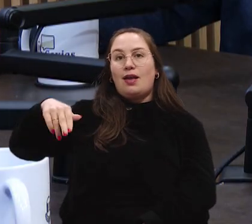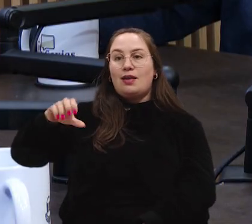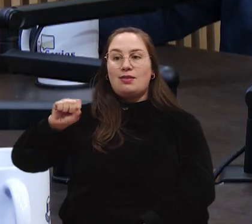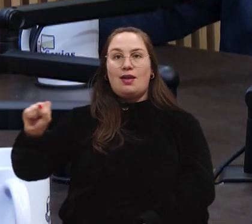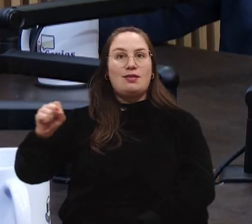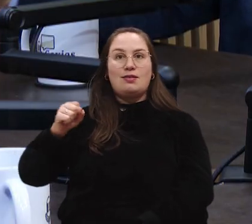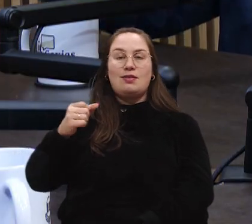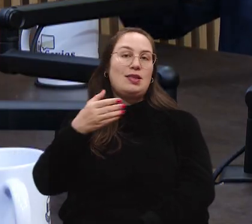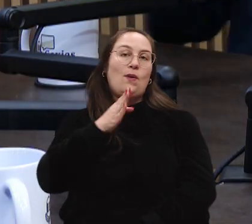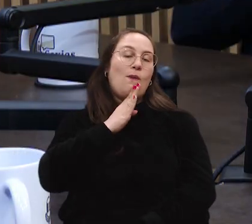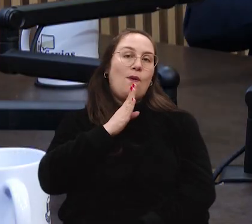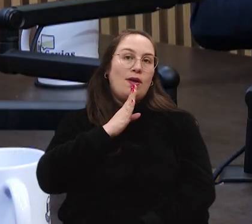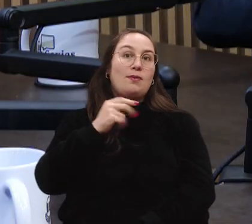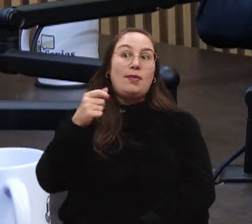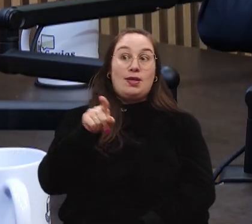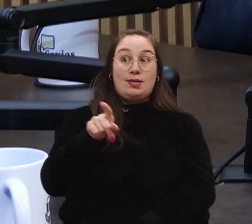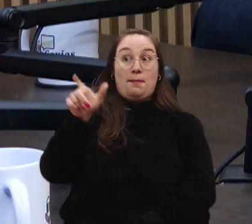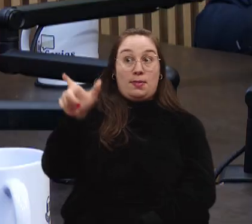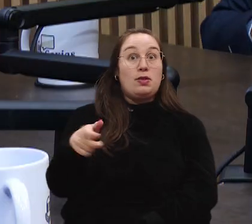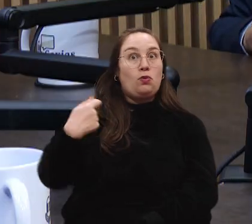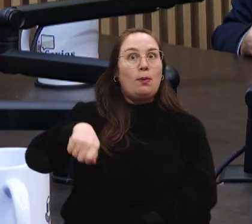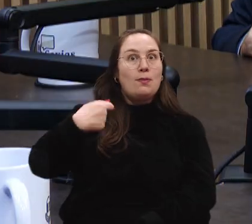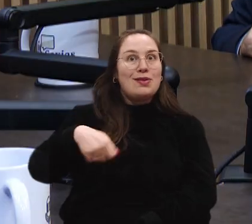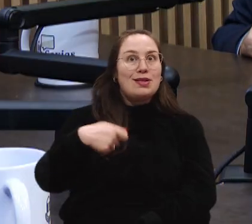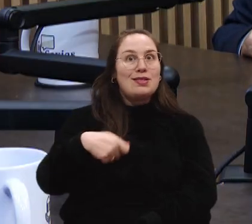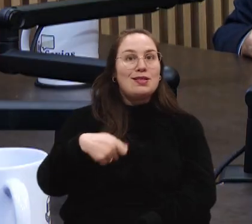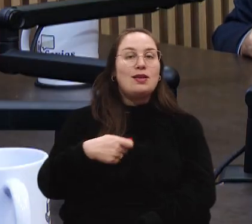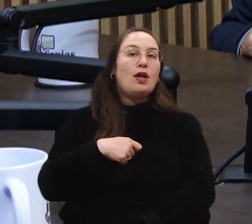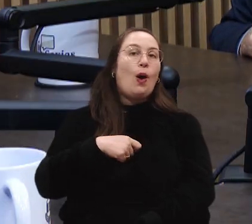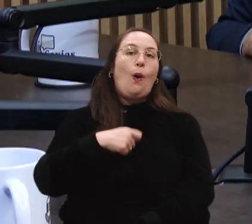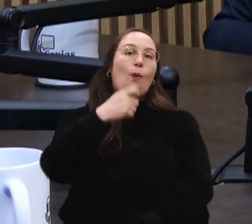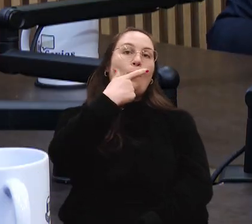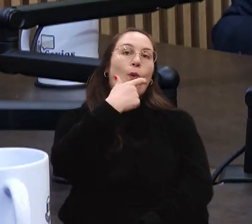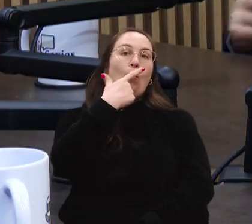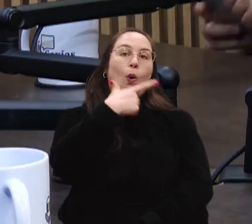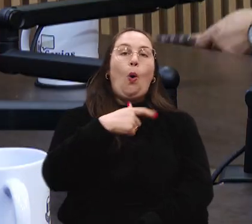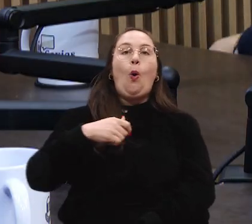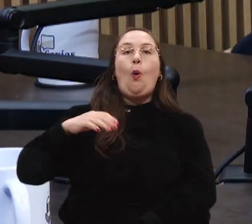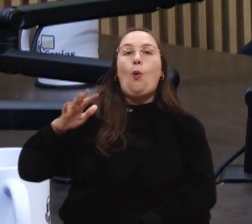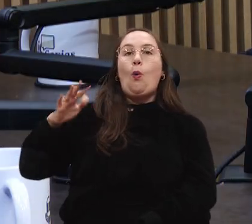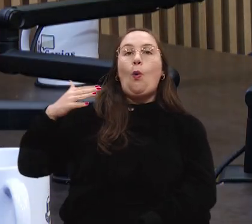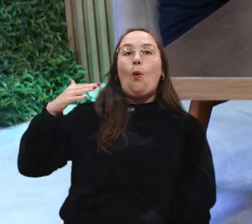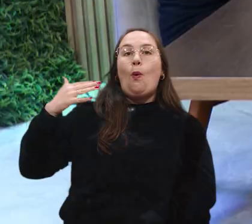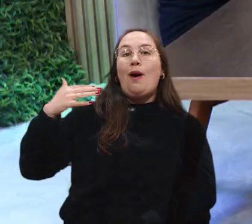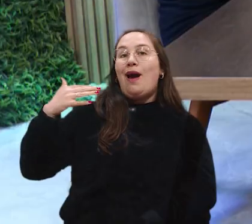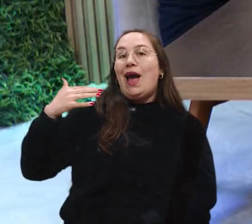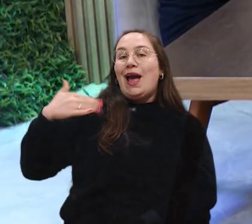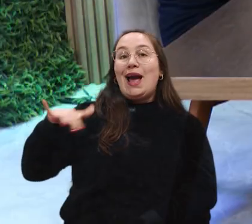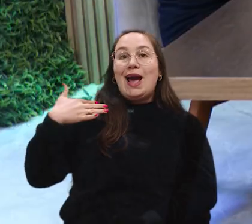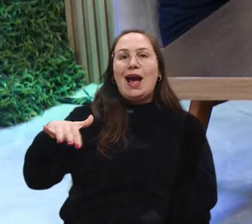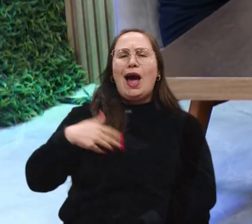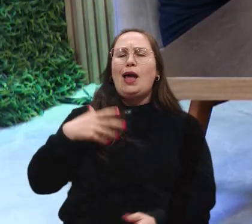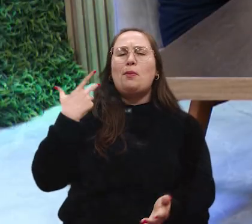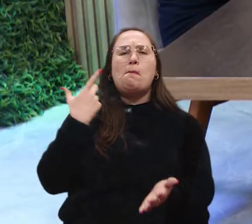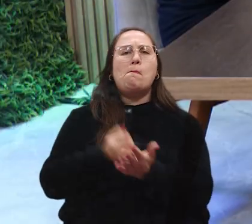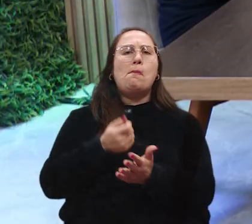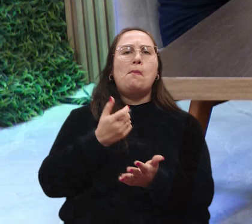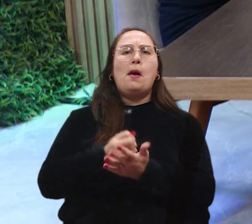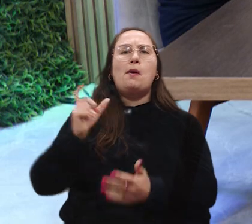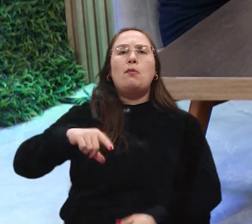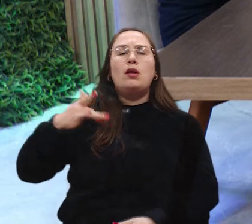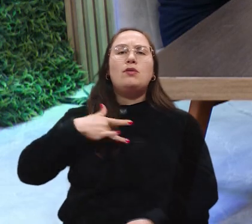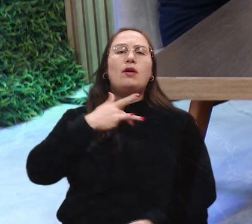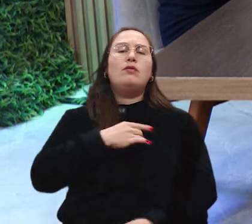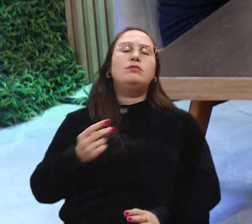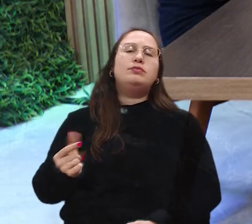não conhece, mas a necessidade da pessoa, ela precisa. Ou um medicamento de alta complexidade, eu pago o plano a vida inteira, ok?